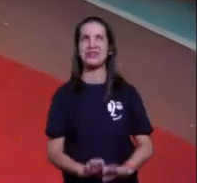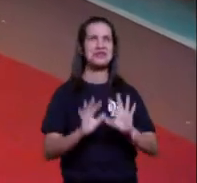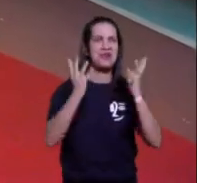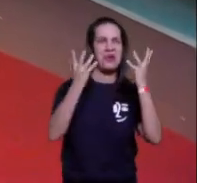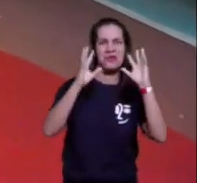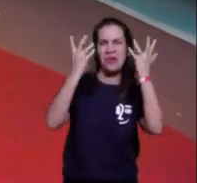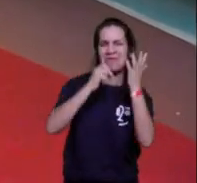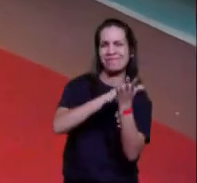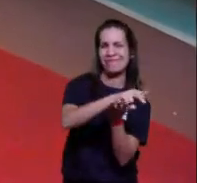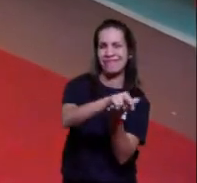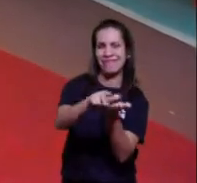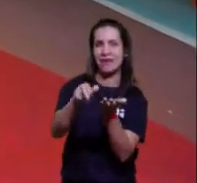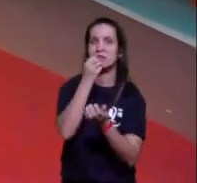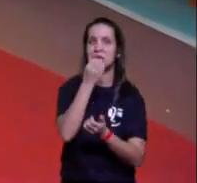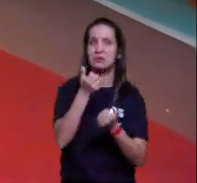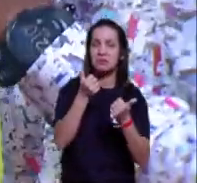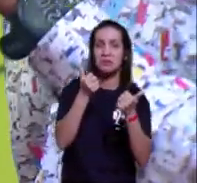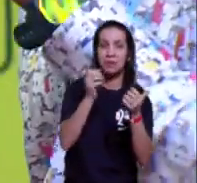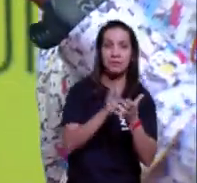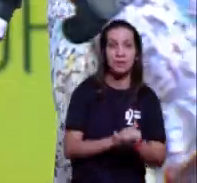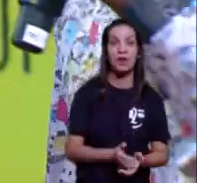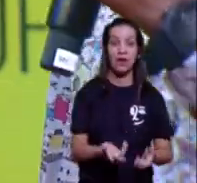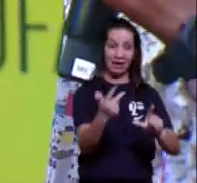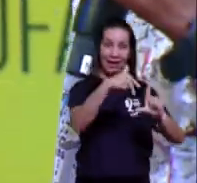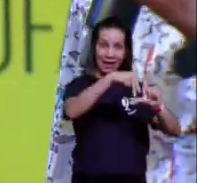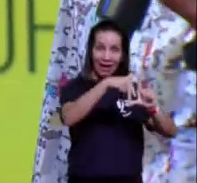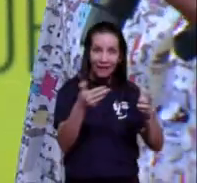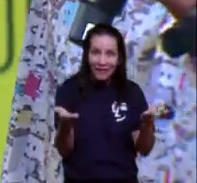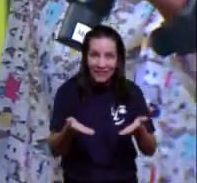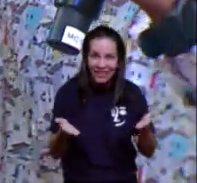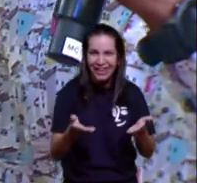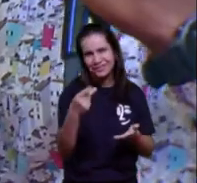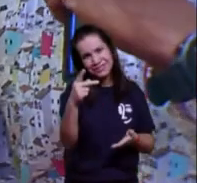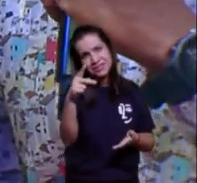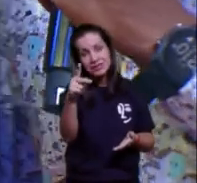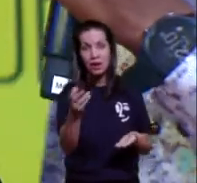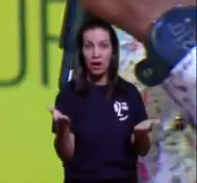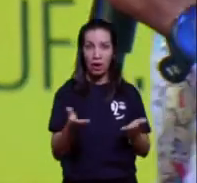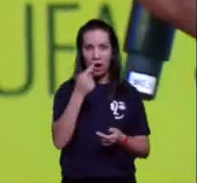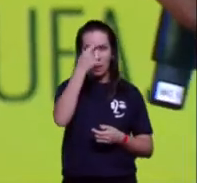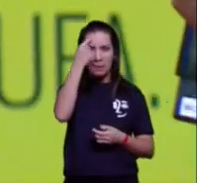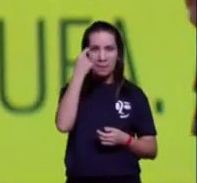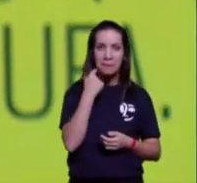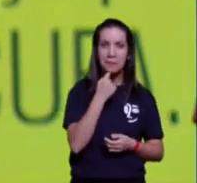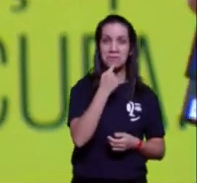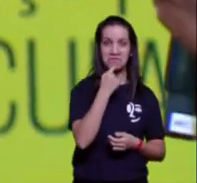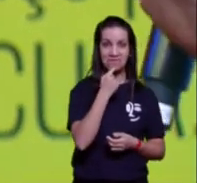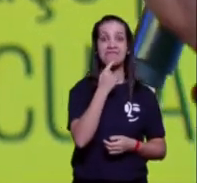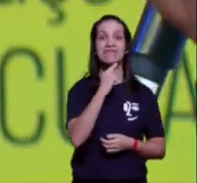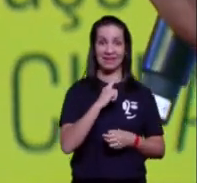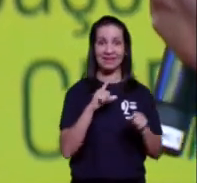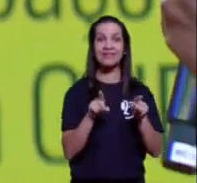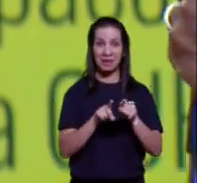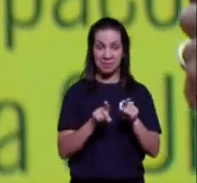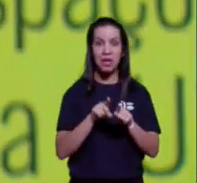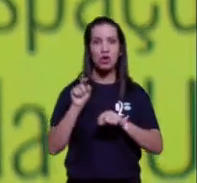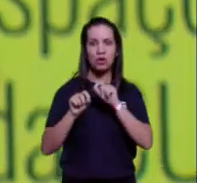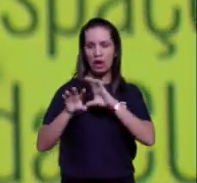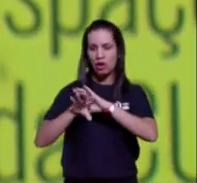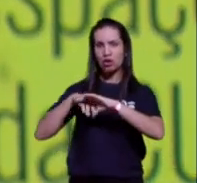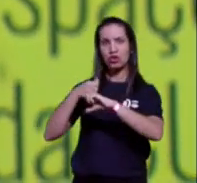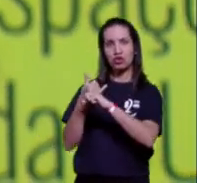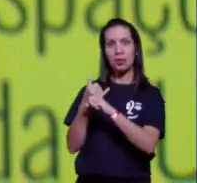pela frente. É isso aí. O canal hoje é seu. E nessa próxima meia hora, a gente ocupa também o espaço doado pelo YouTube